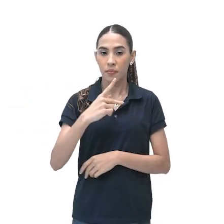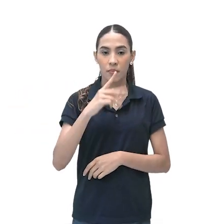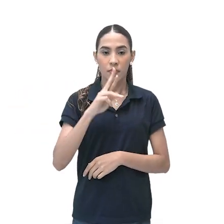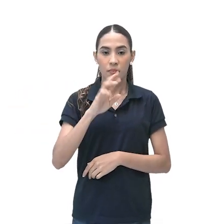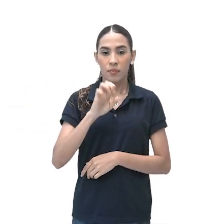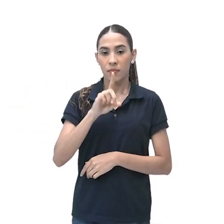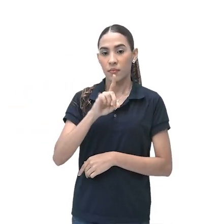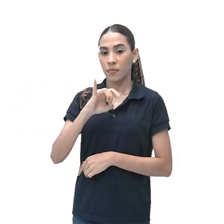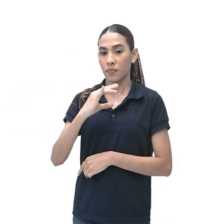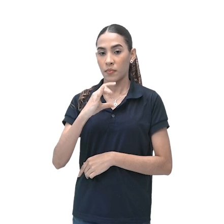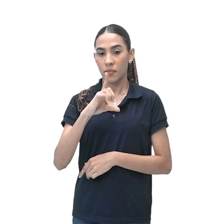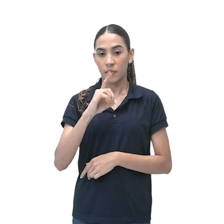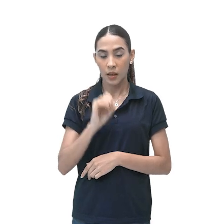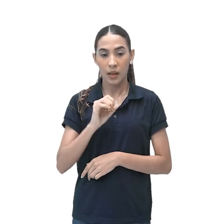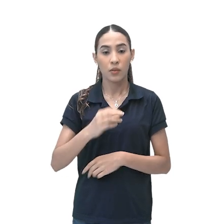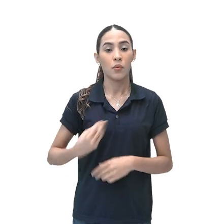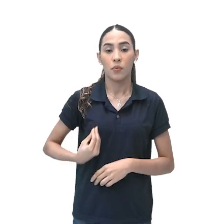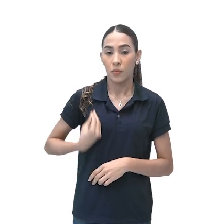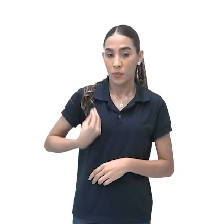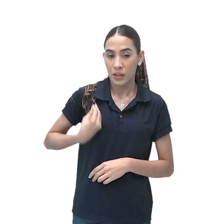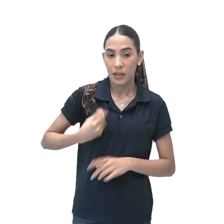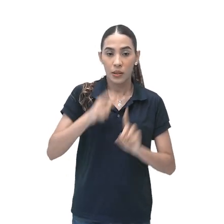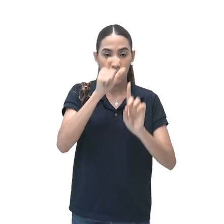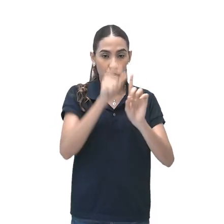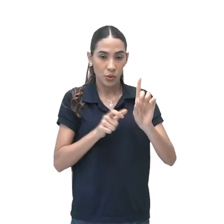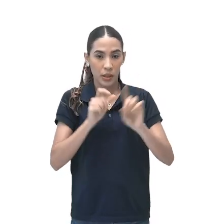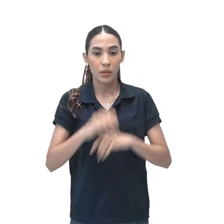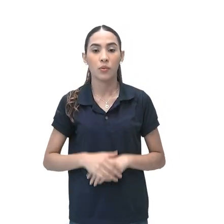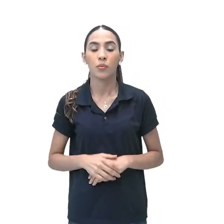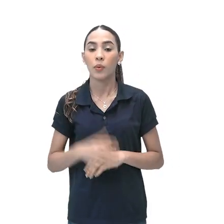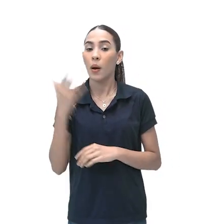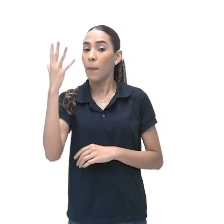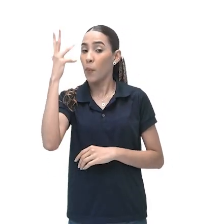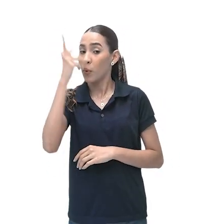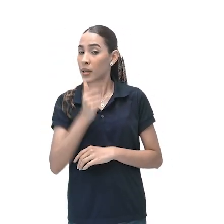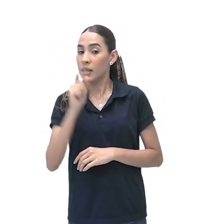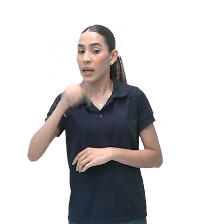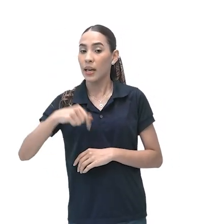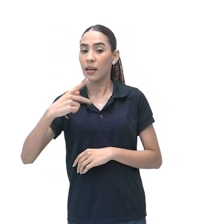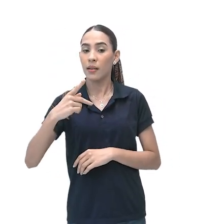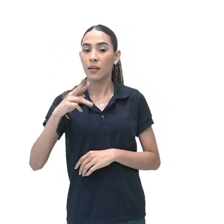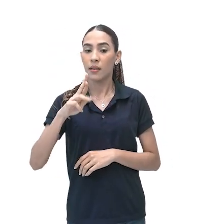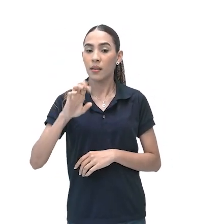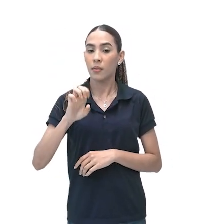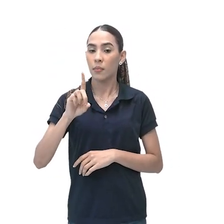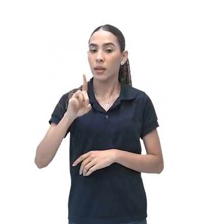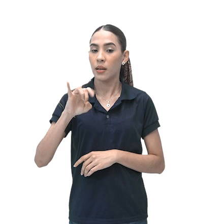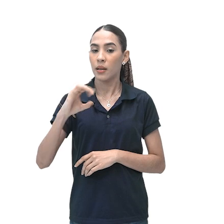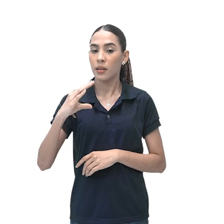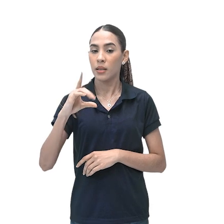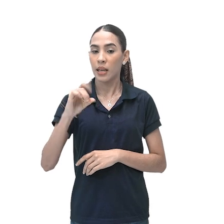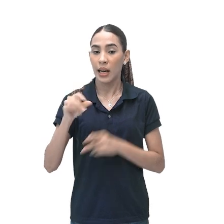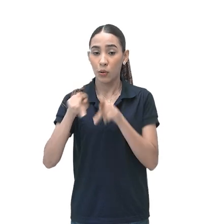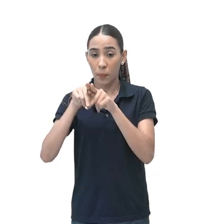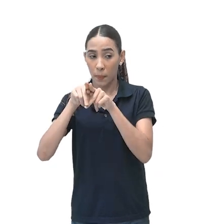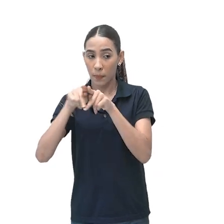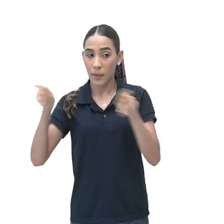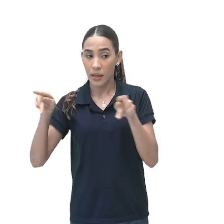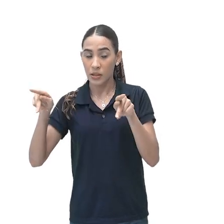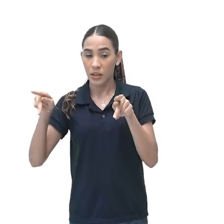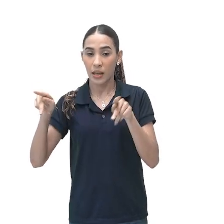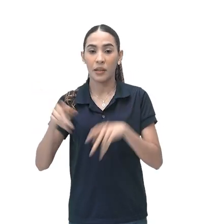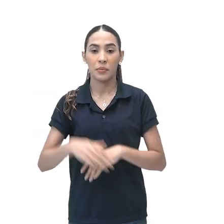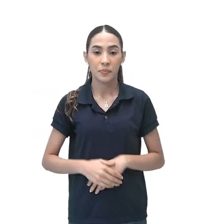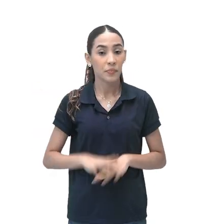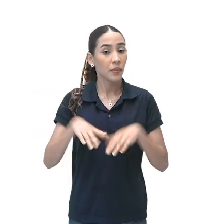a vida é o sujeito, é tão bela é o nosso predicado, ok? Dando sequência a